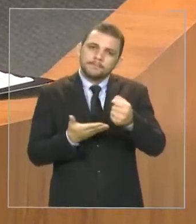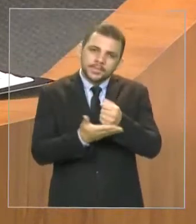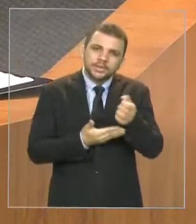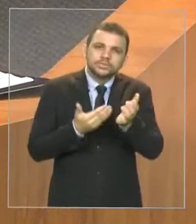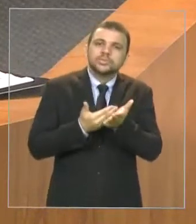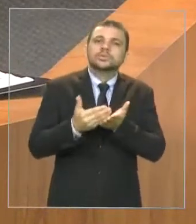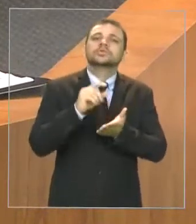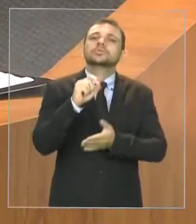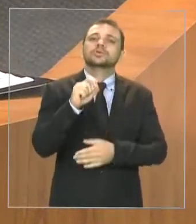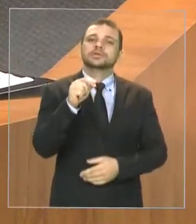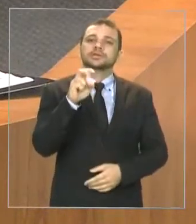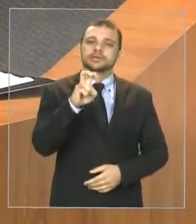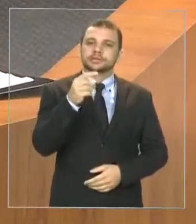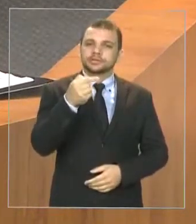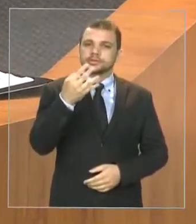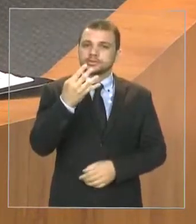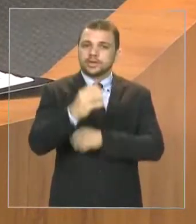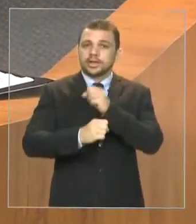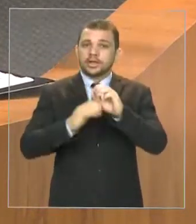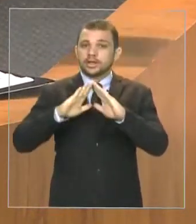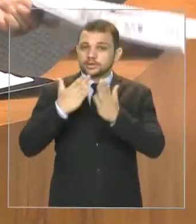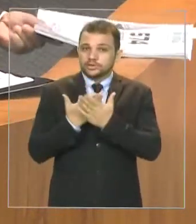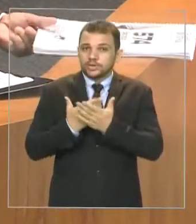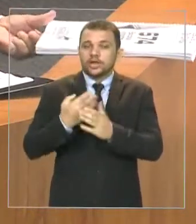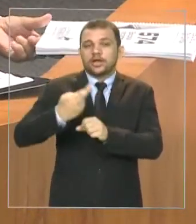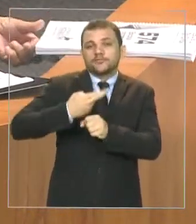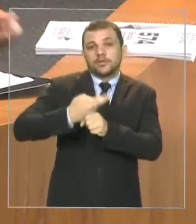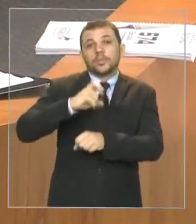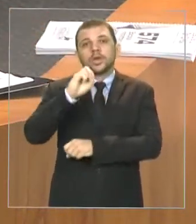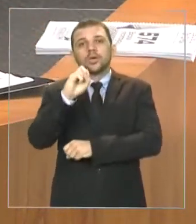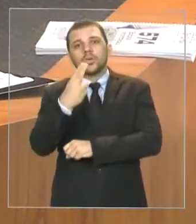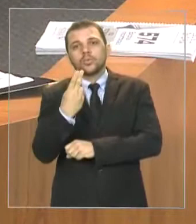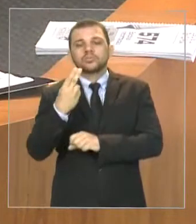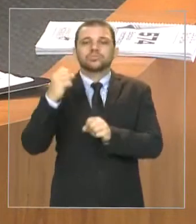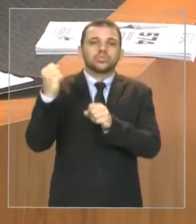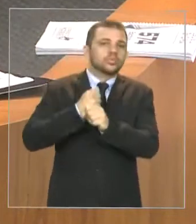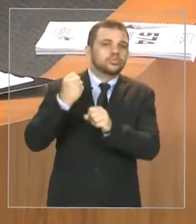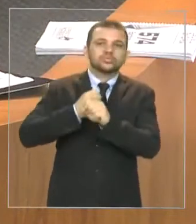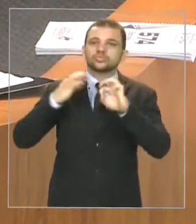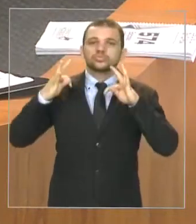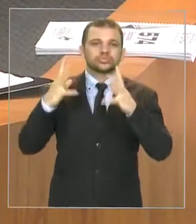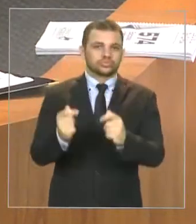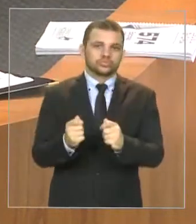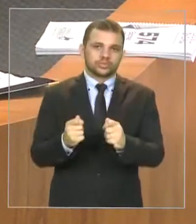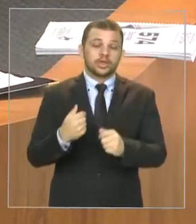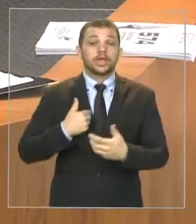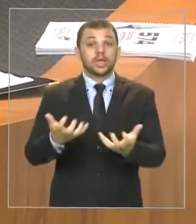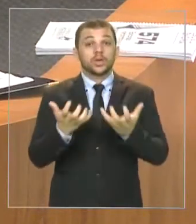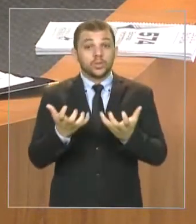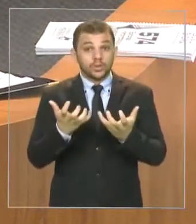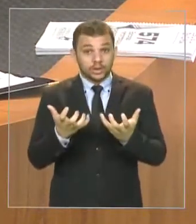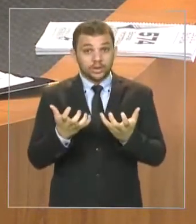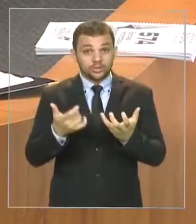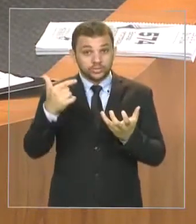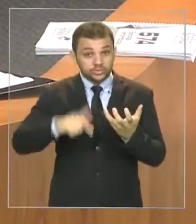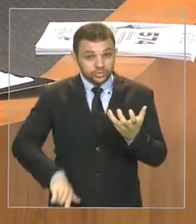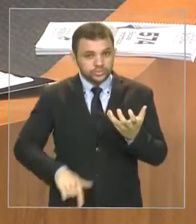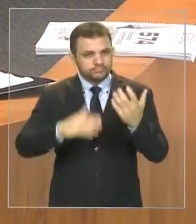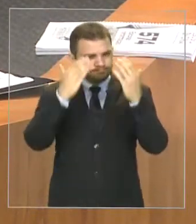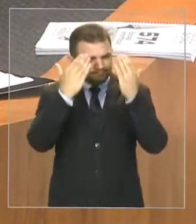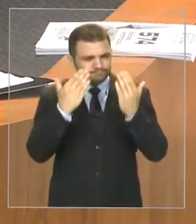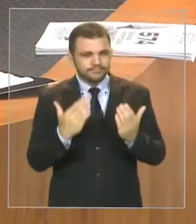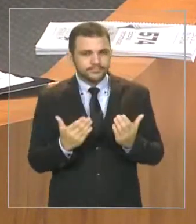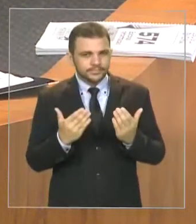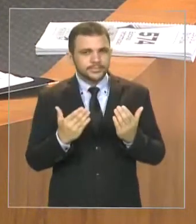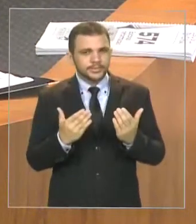574 escolas reformadas ou totalmente reconstruídas. E eu quero fazer uma reconstrução do tempo, trazer à memória